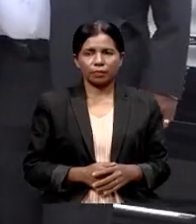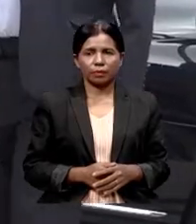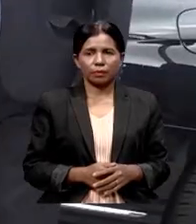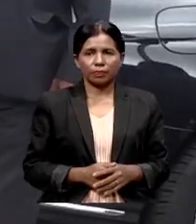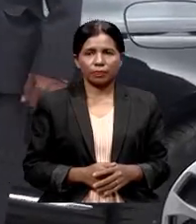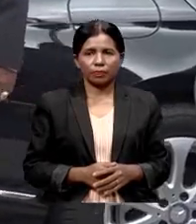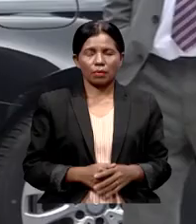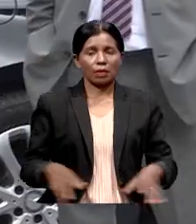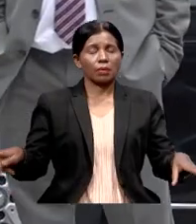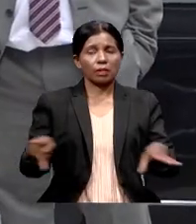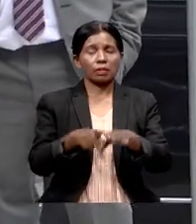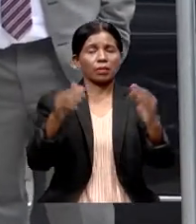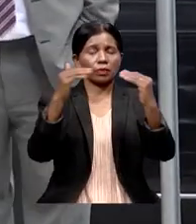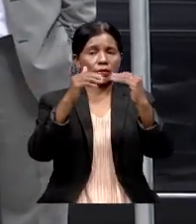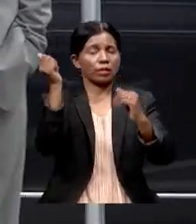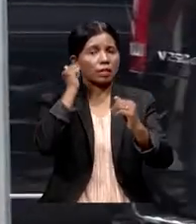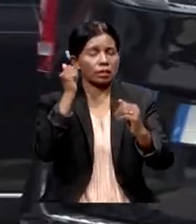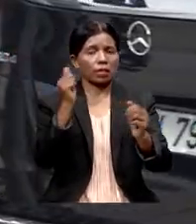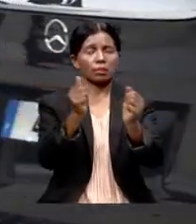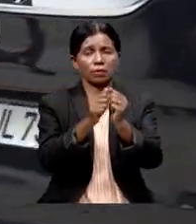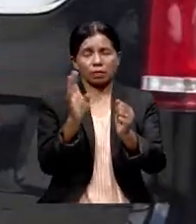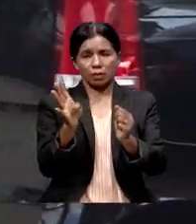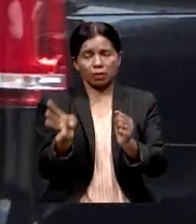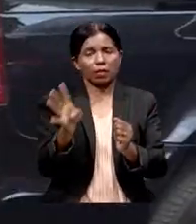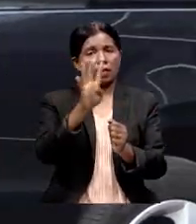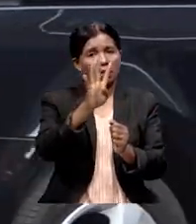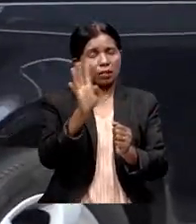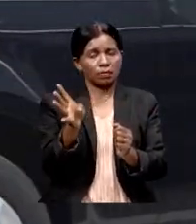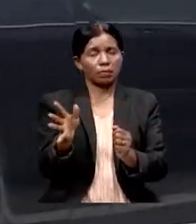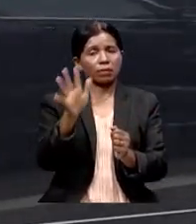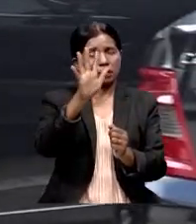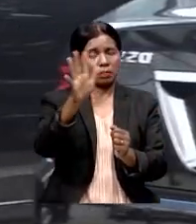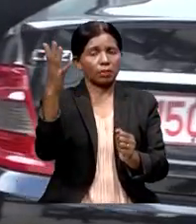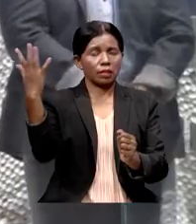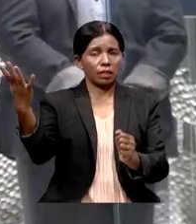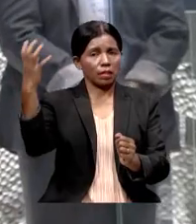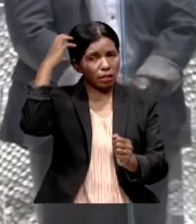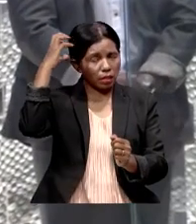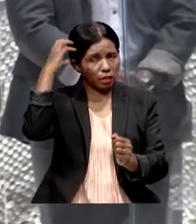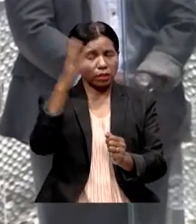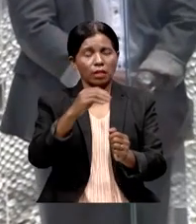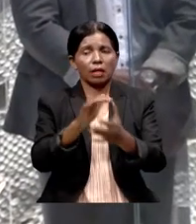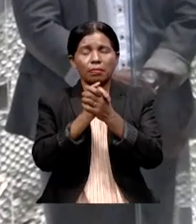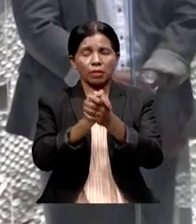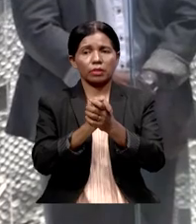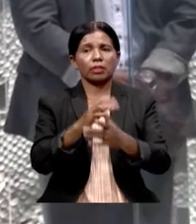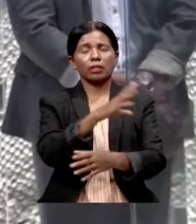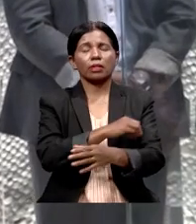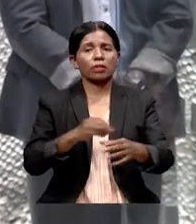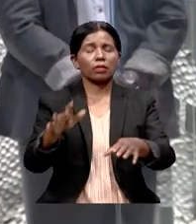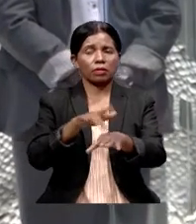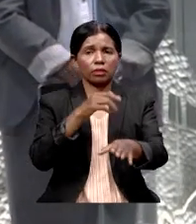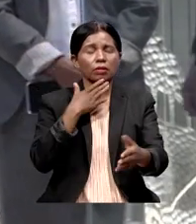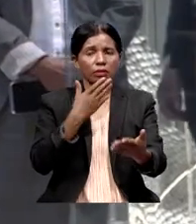A FUEM participa da Cimeira ASEAN badalada no Restinhat, no Atum Restin Lima e a República Laos com o tema a meta em conectividade no